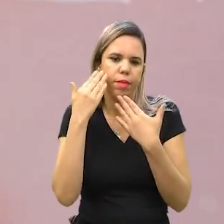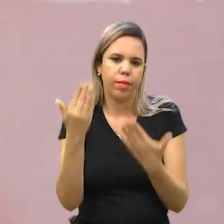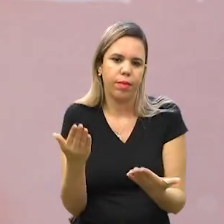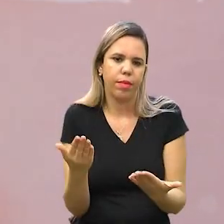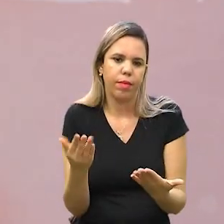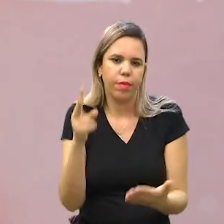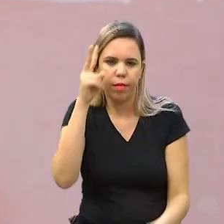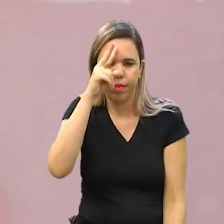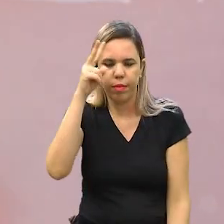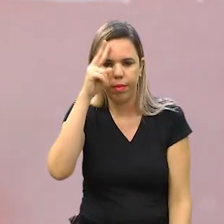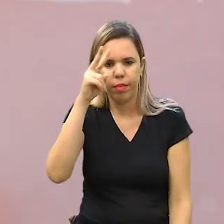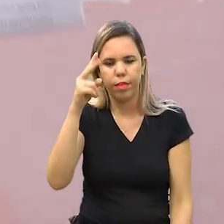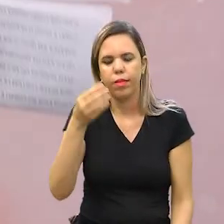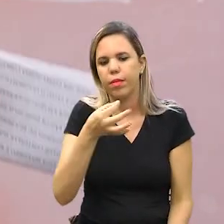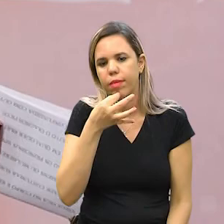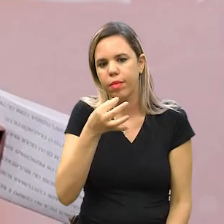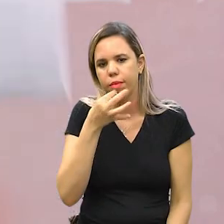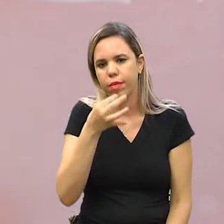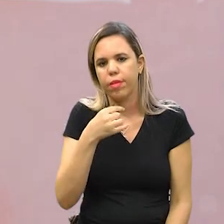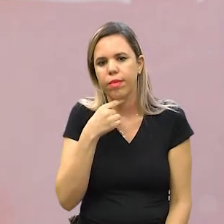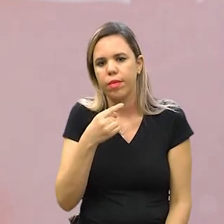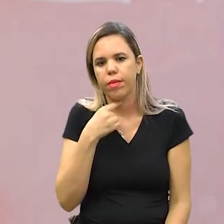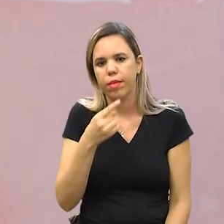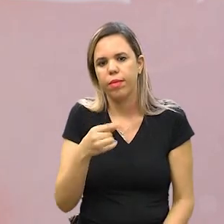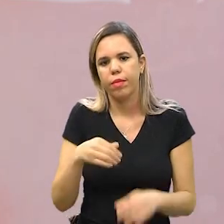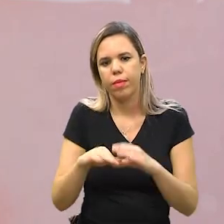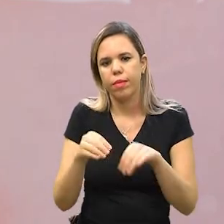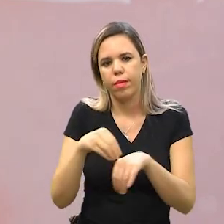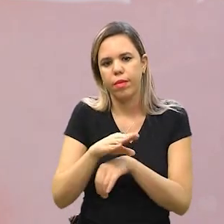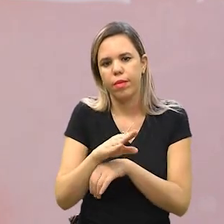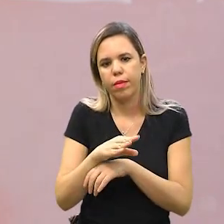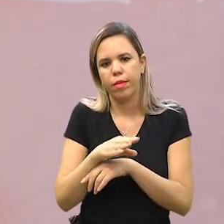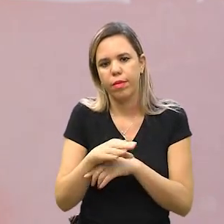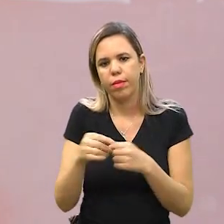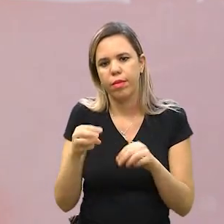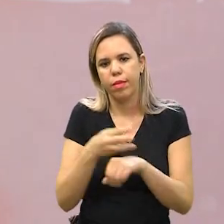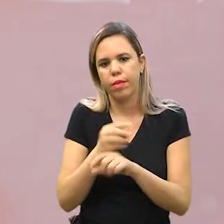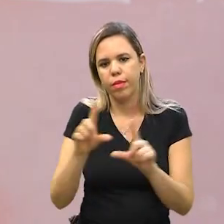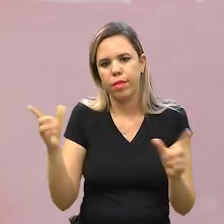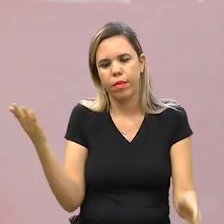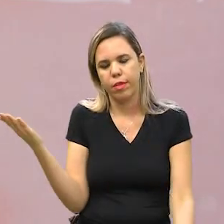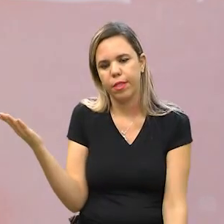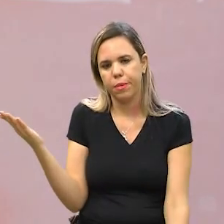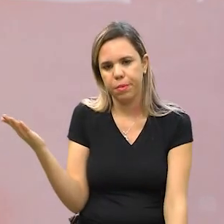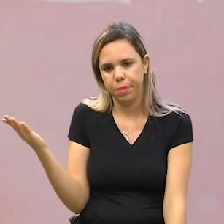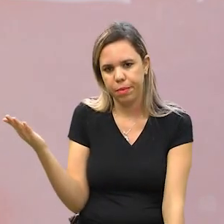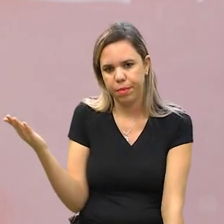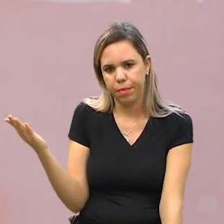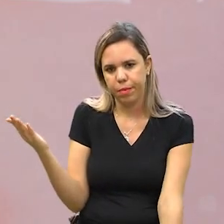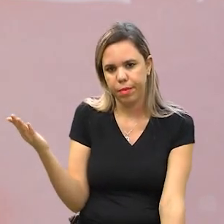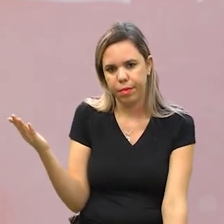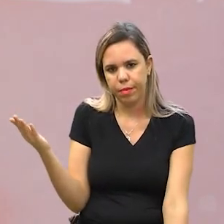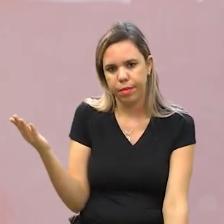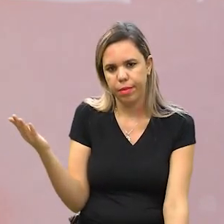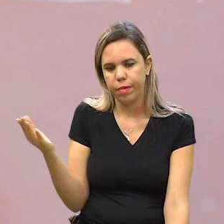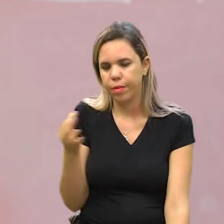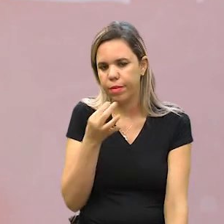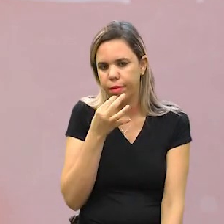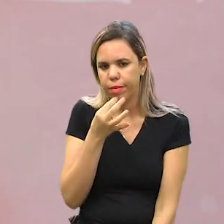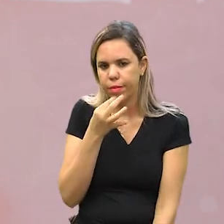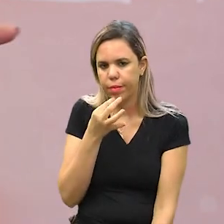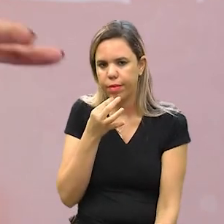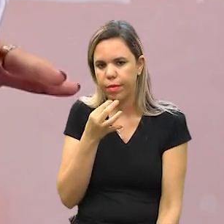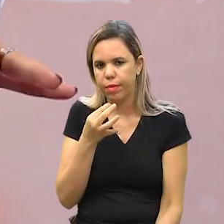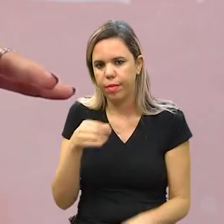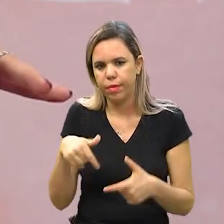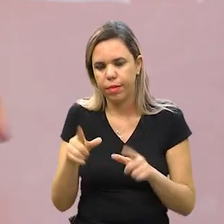muito obrigada. E lembrando, tem sugestão, alguma dúvida? Manda pra gente, é nesse WhatsApp que está aparecendo no seu vídeo. Manda sua